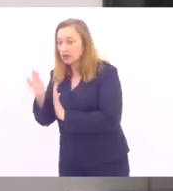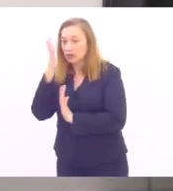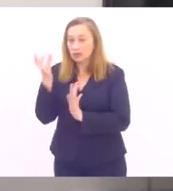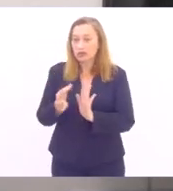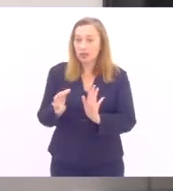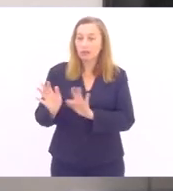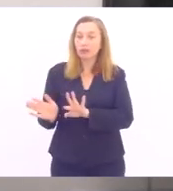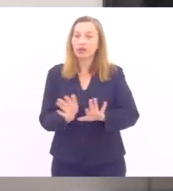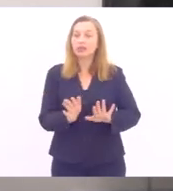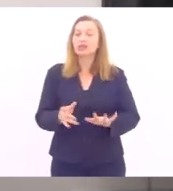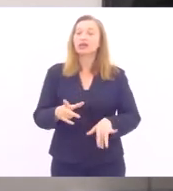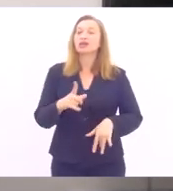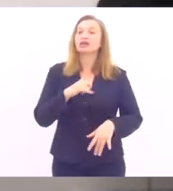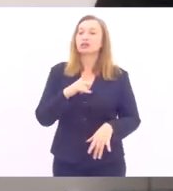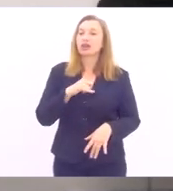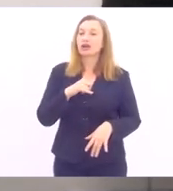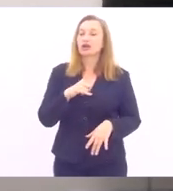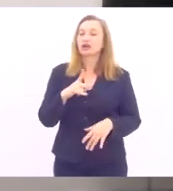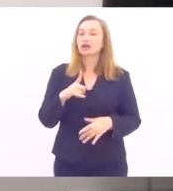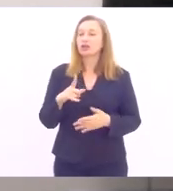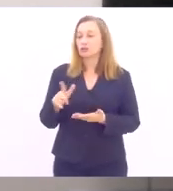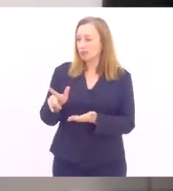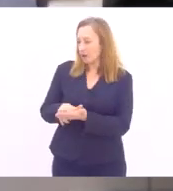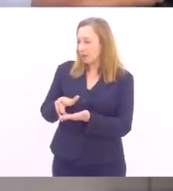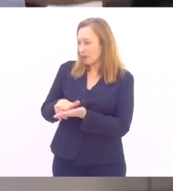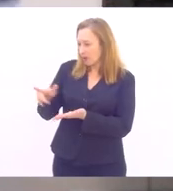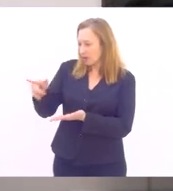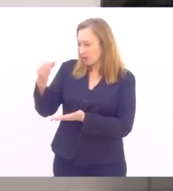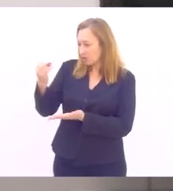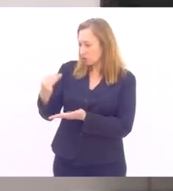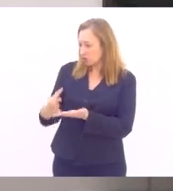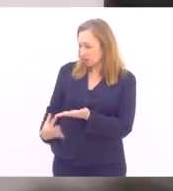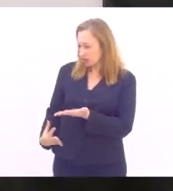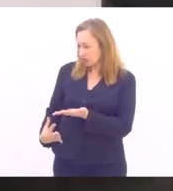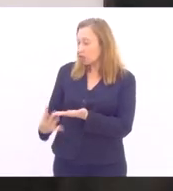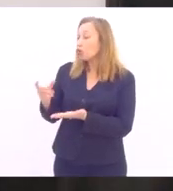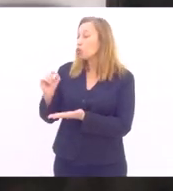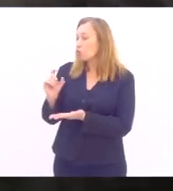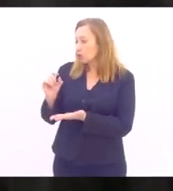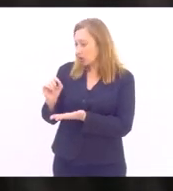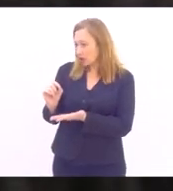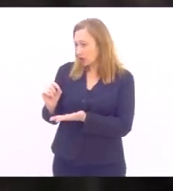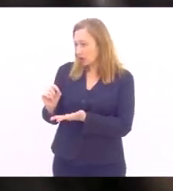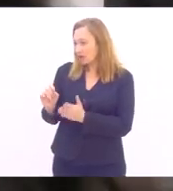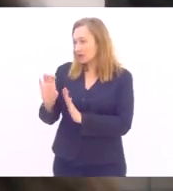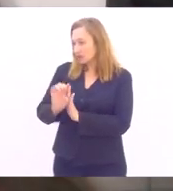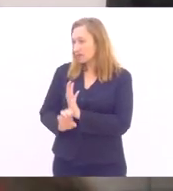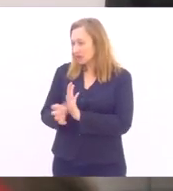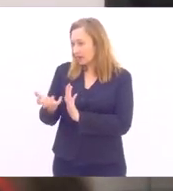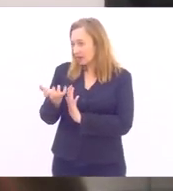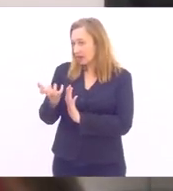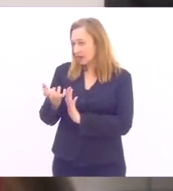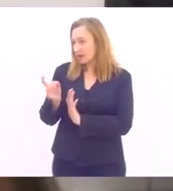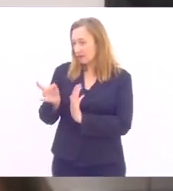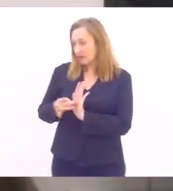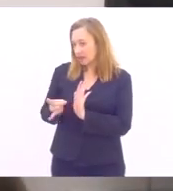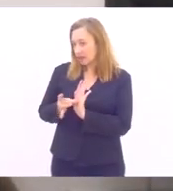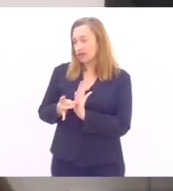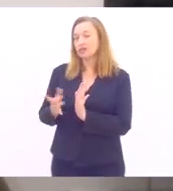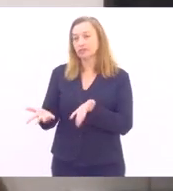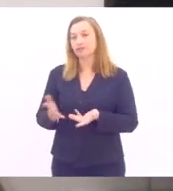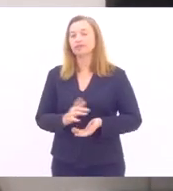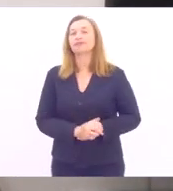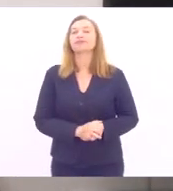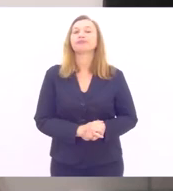um comentário nesse papel que vocês receberam, o que essas emendas pretendem. O que essas